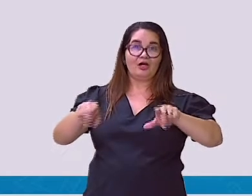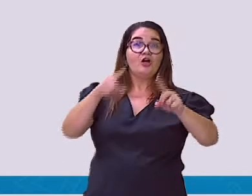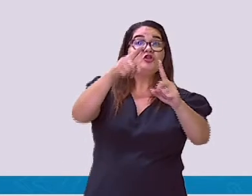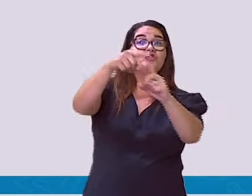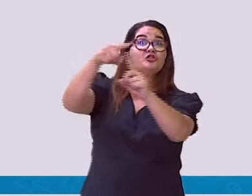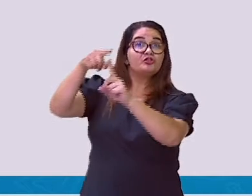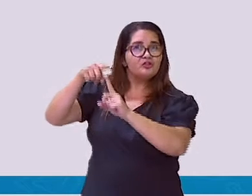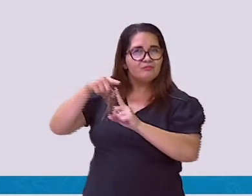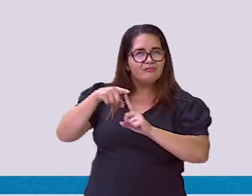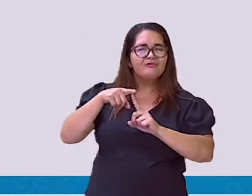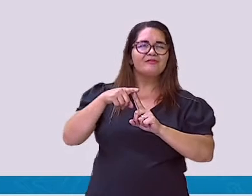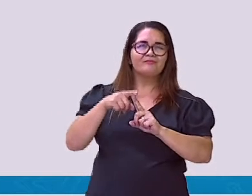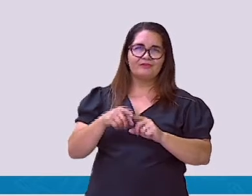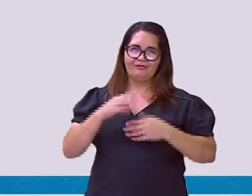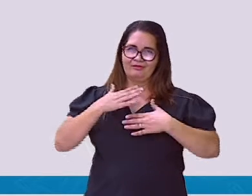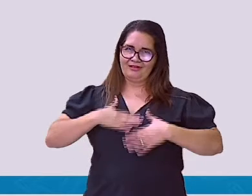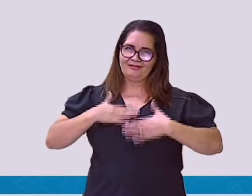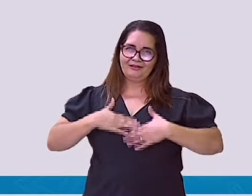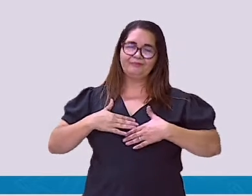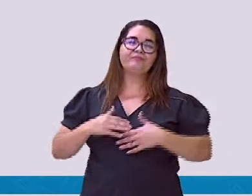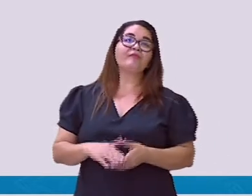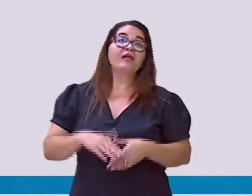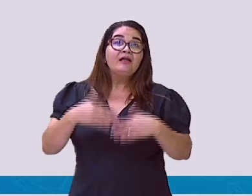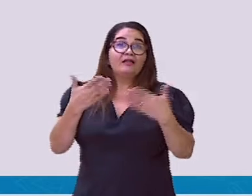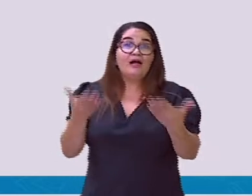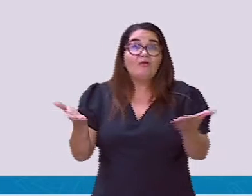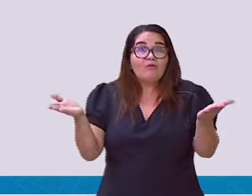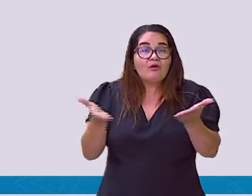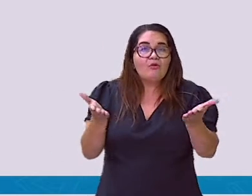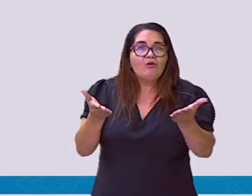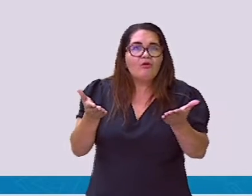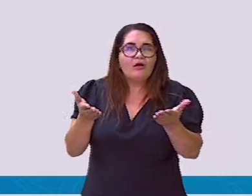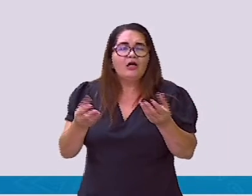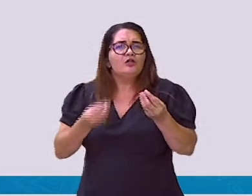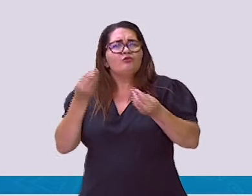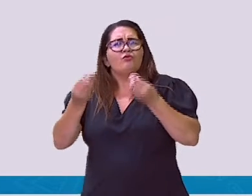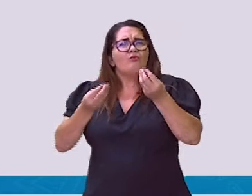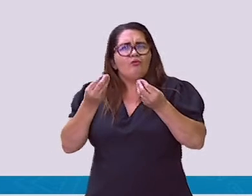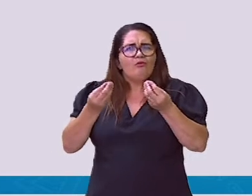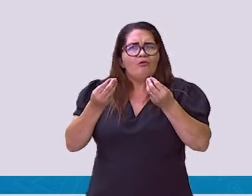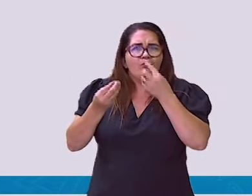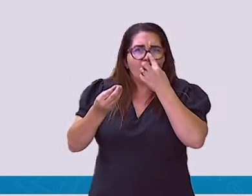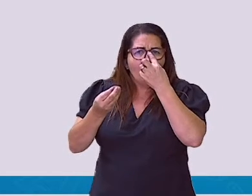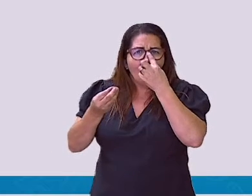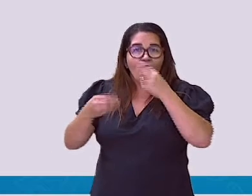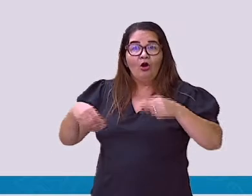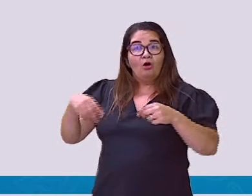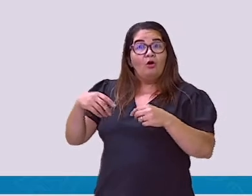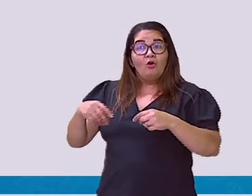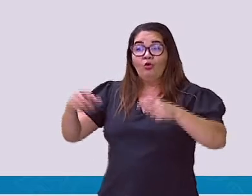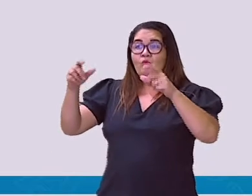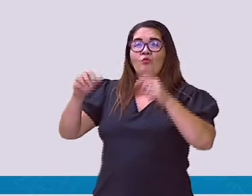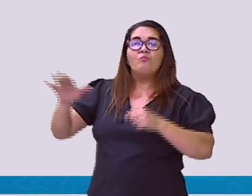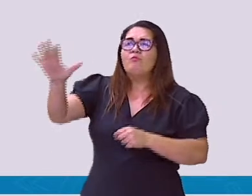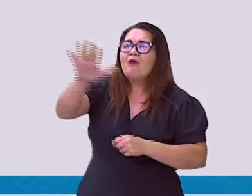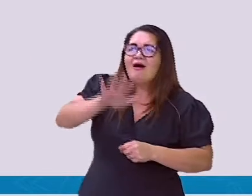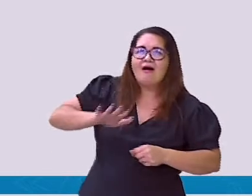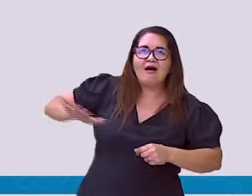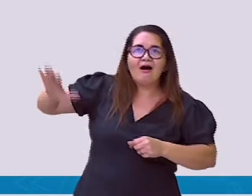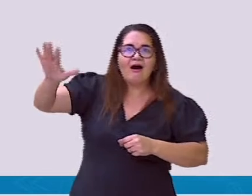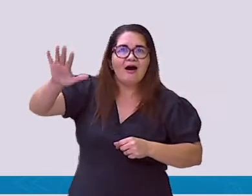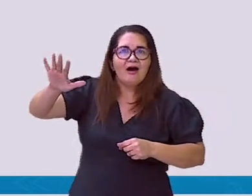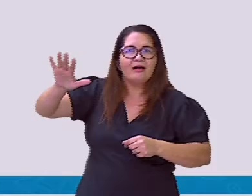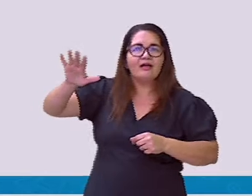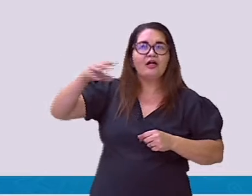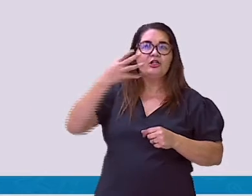Quadro natural e a regionalização. Com uma área de 42 milhões, né,